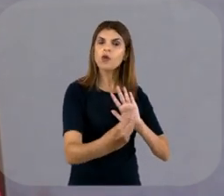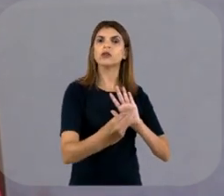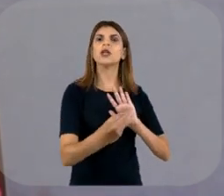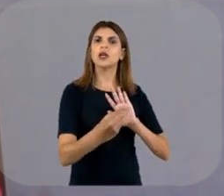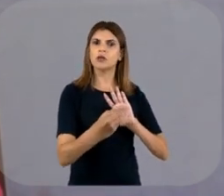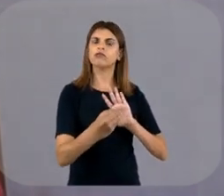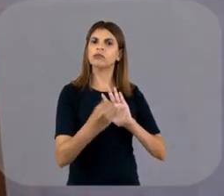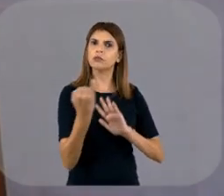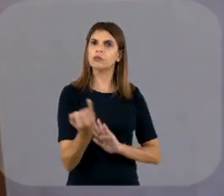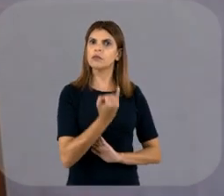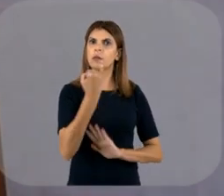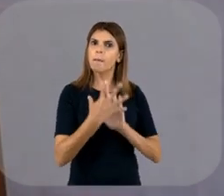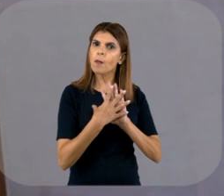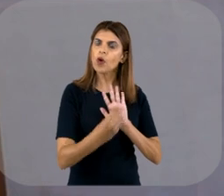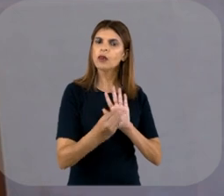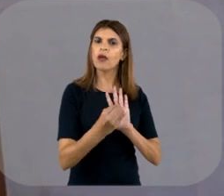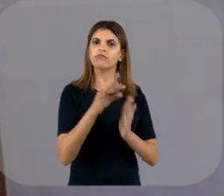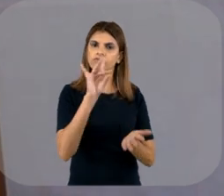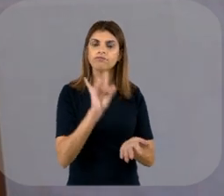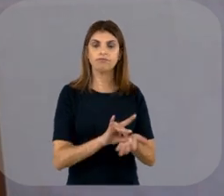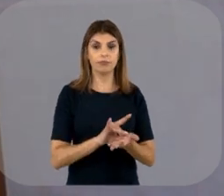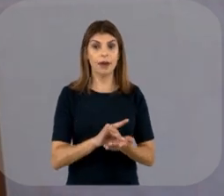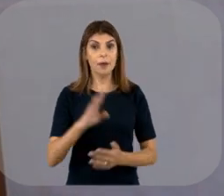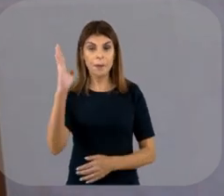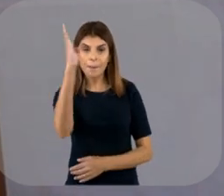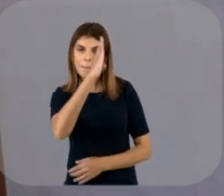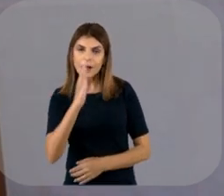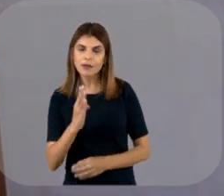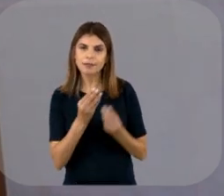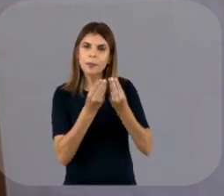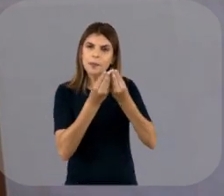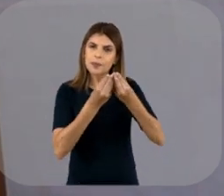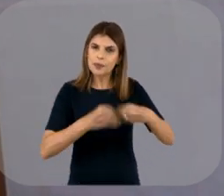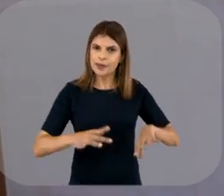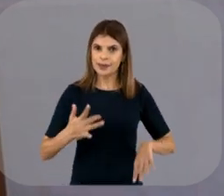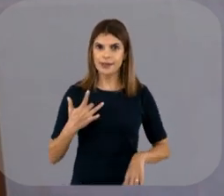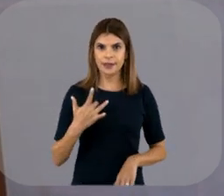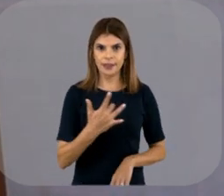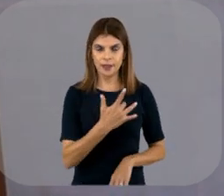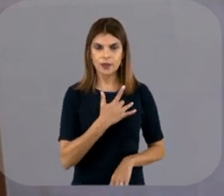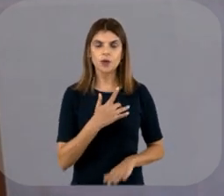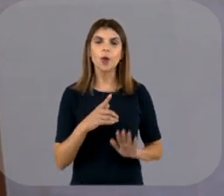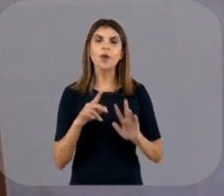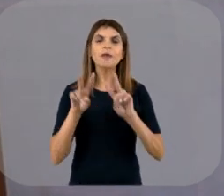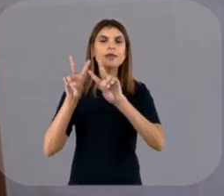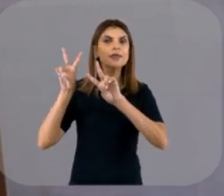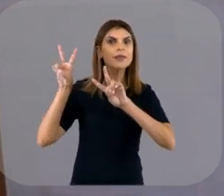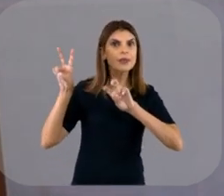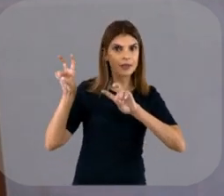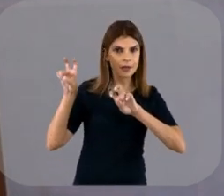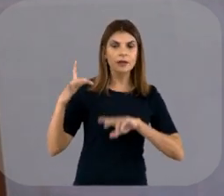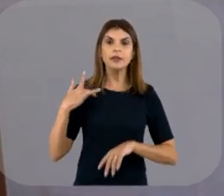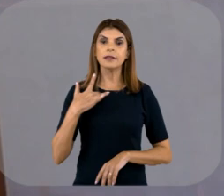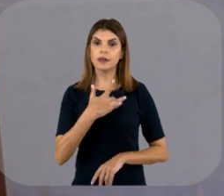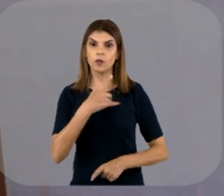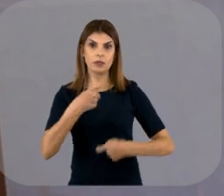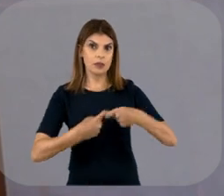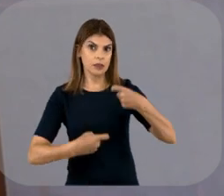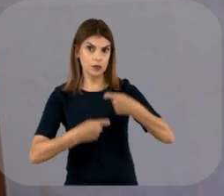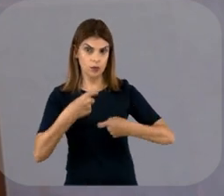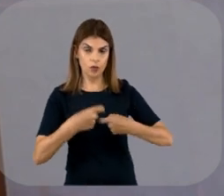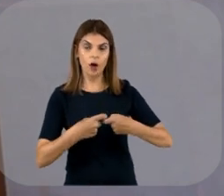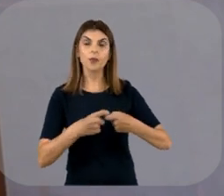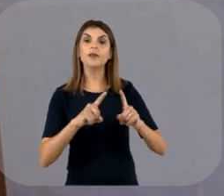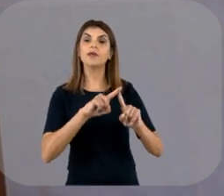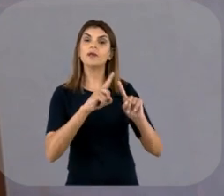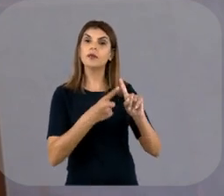modelo exemplar. O modelo brasileiro de redução de danos, tratado na abordagem abrangente em saúde sexual